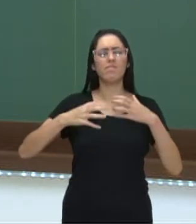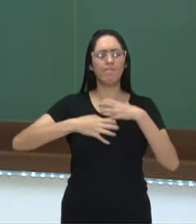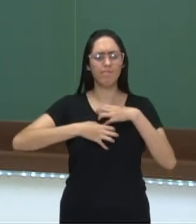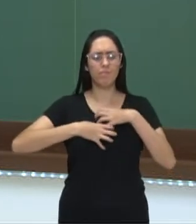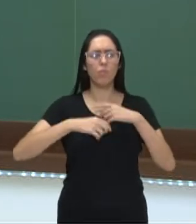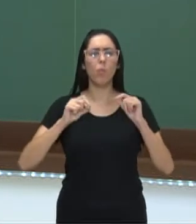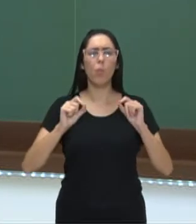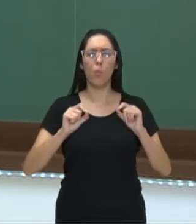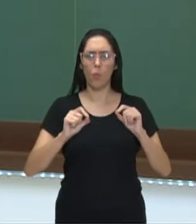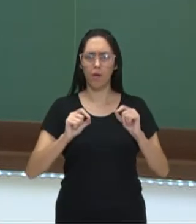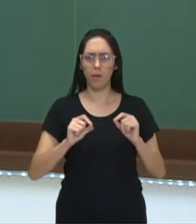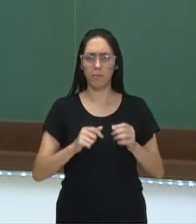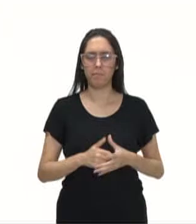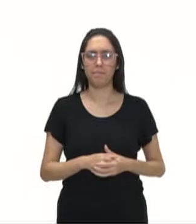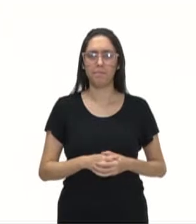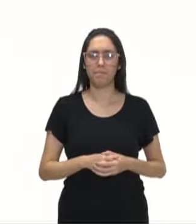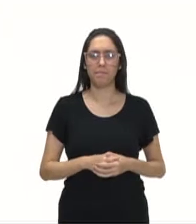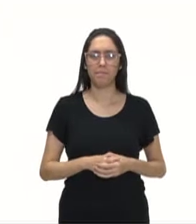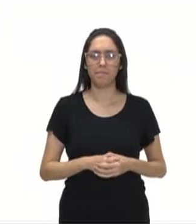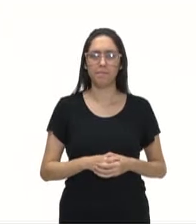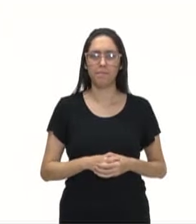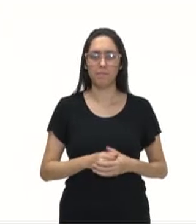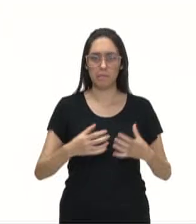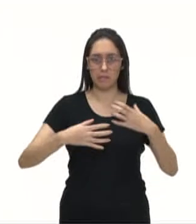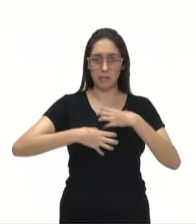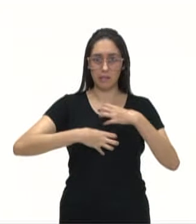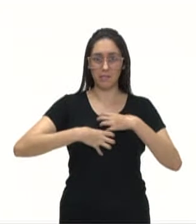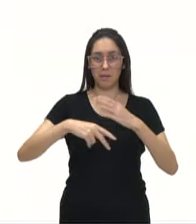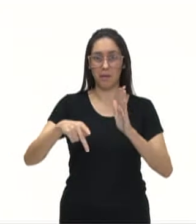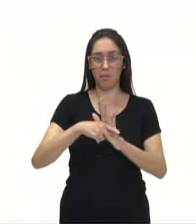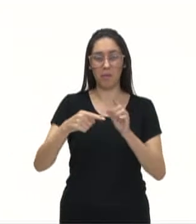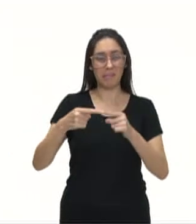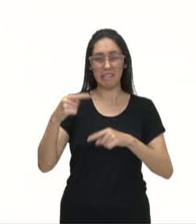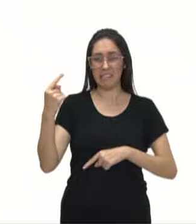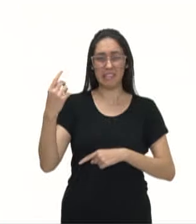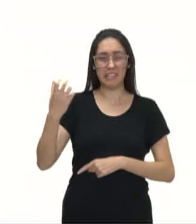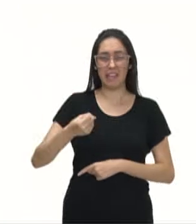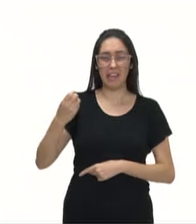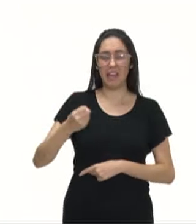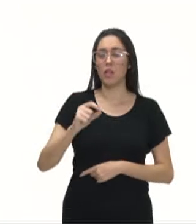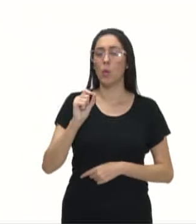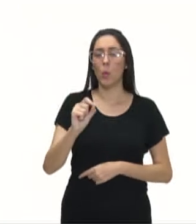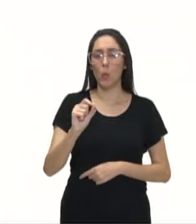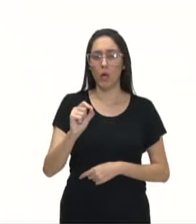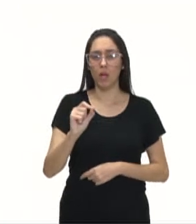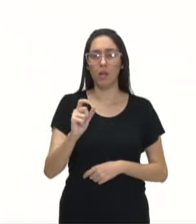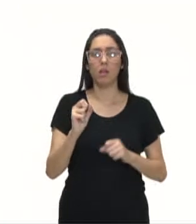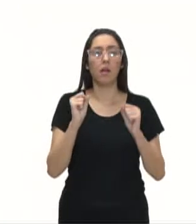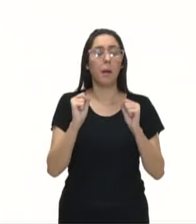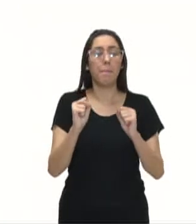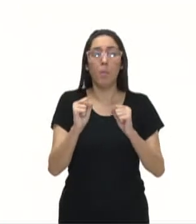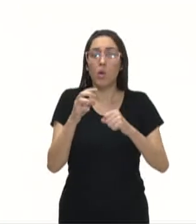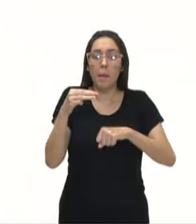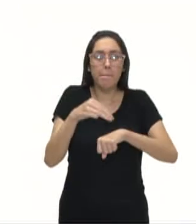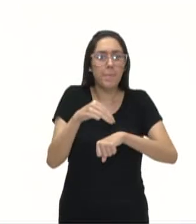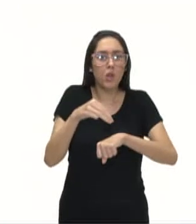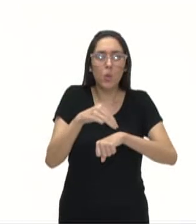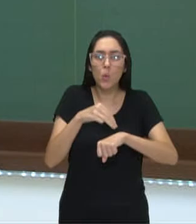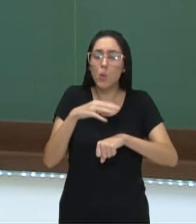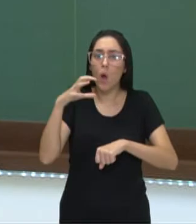coisa mais prática. Os sintomas ocasionados pela intolerância à lactose podem ocorrer em